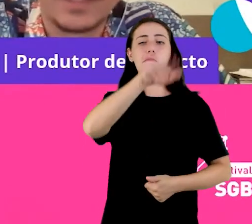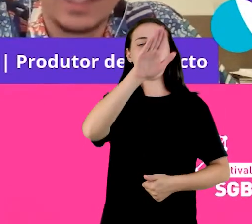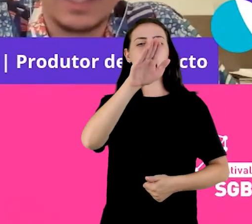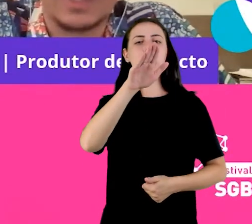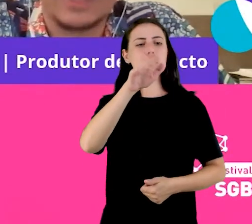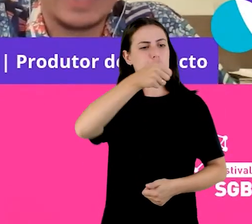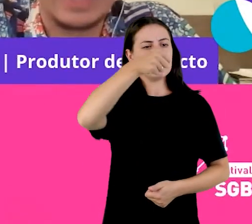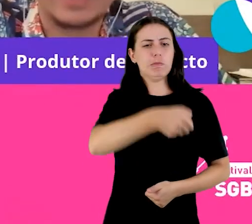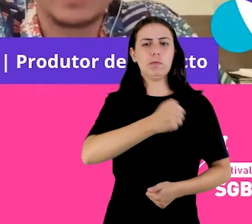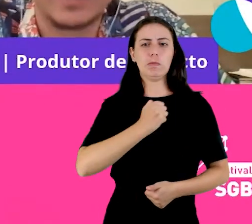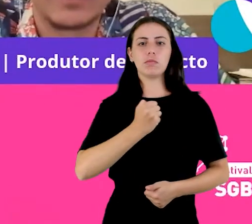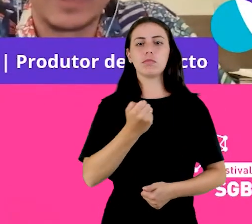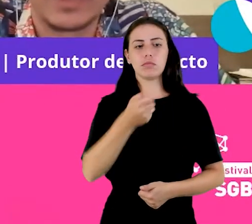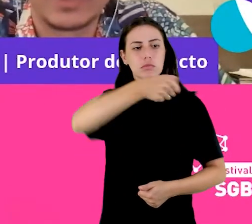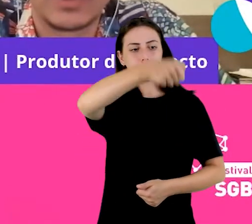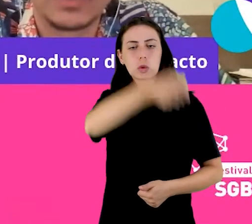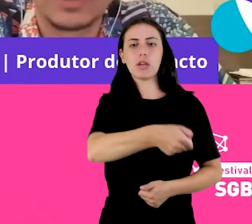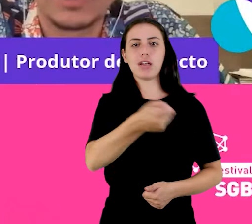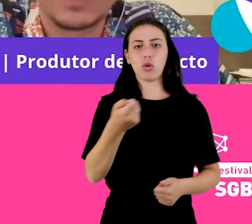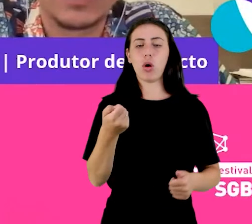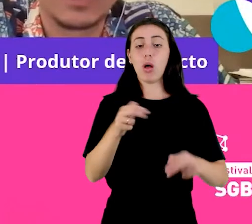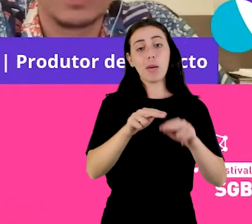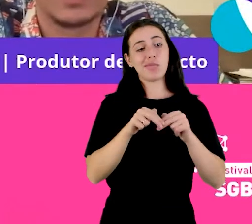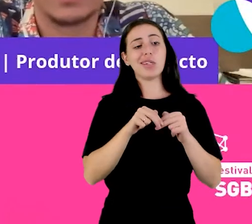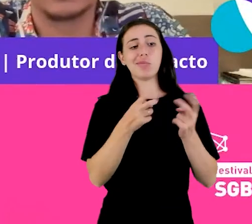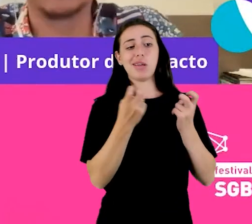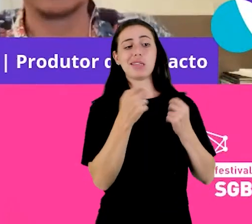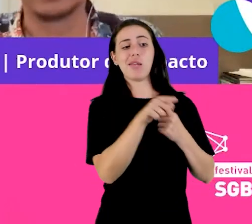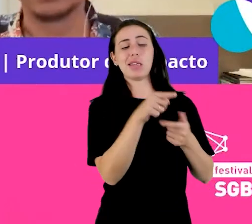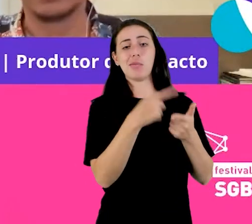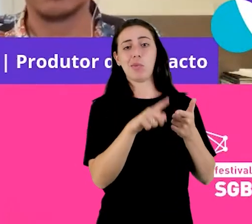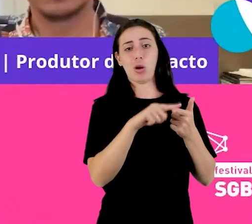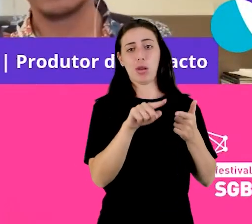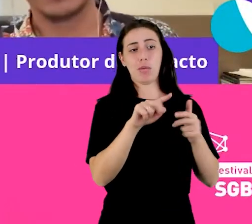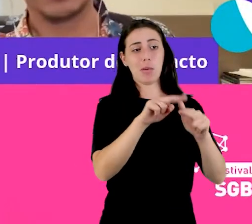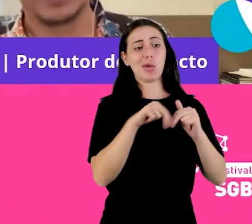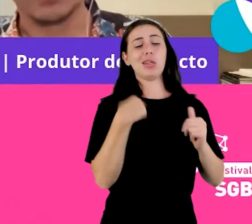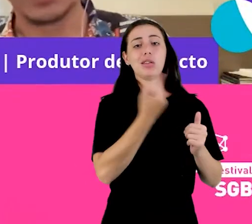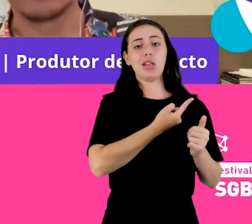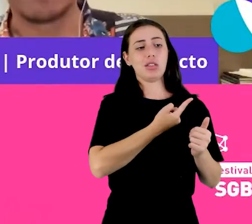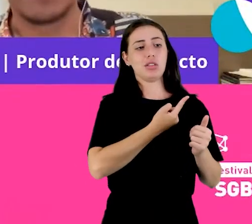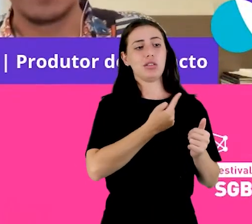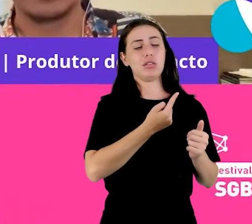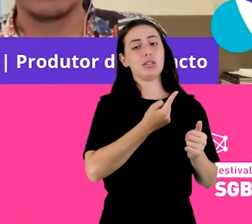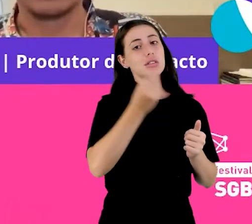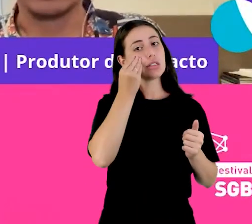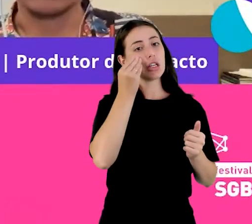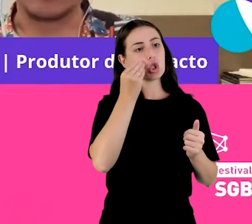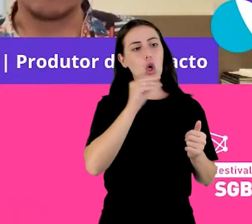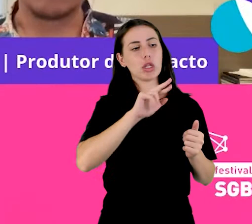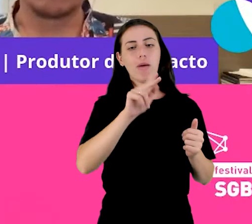altamente atacada, né? Com valores ultraconservadores e, para dizer o mínimo, né?